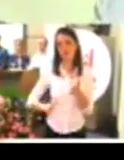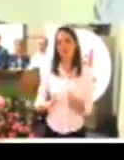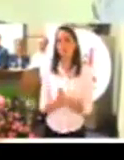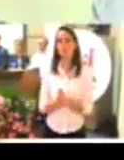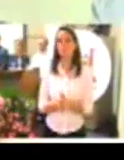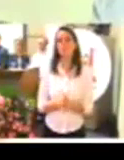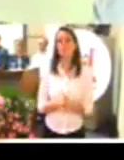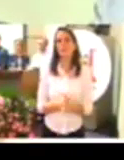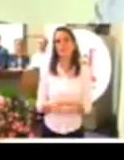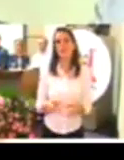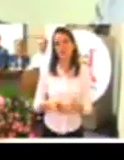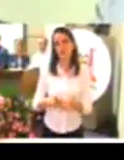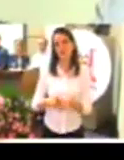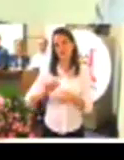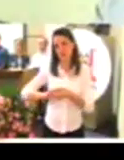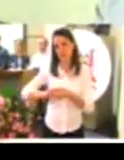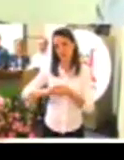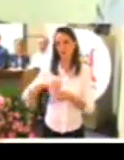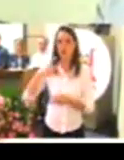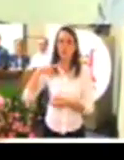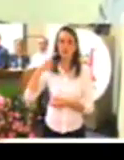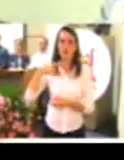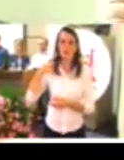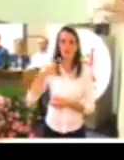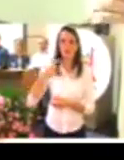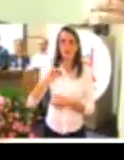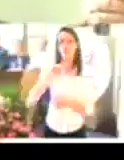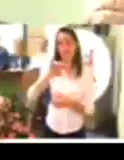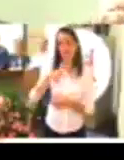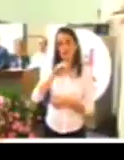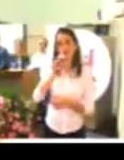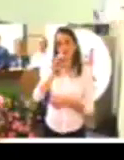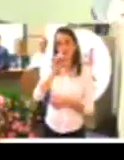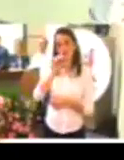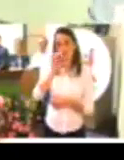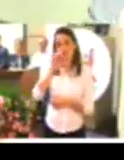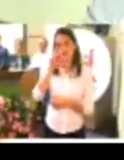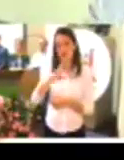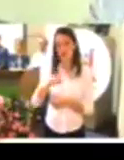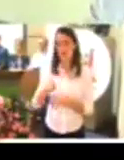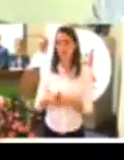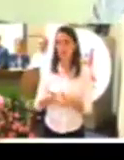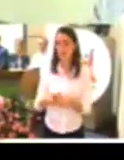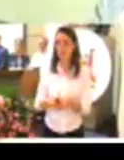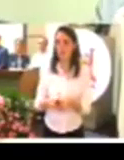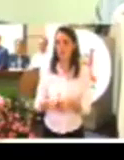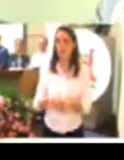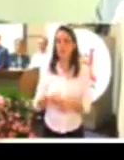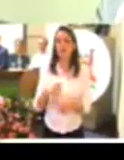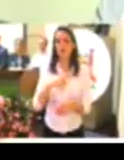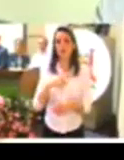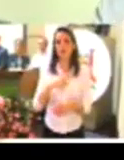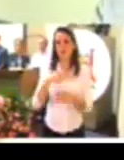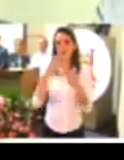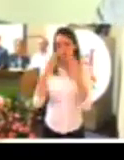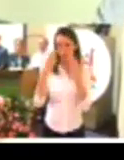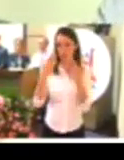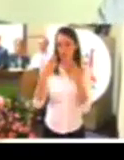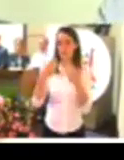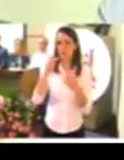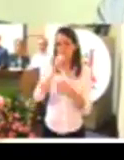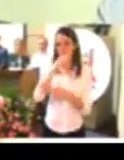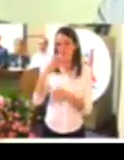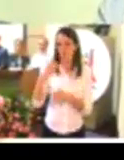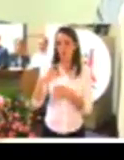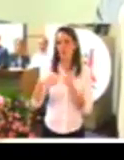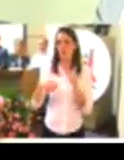aqui. Saudar o deputado José Ney Ascari, que neste ato representa o Poder Legislativo